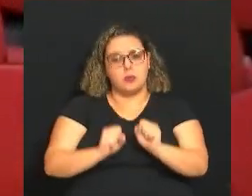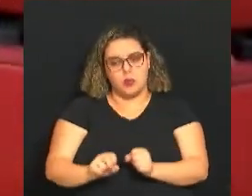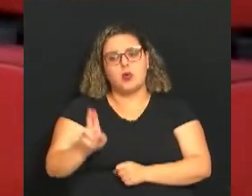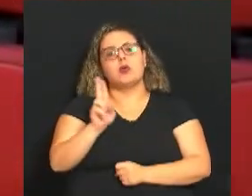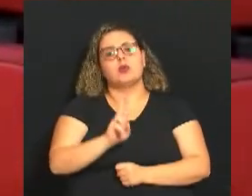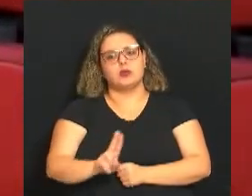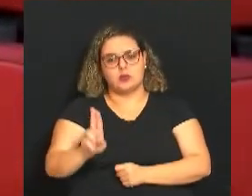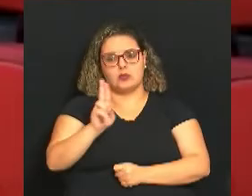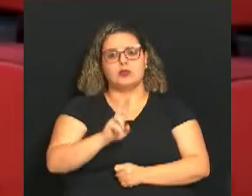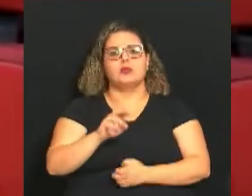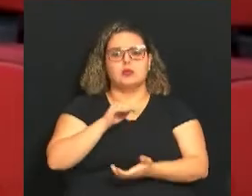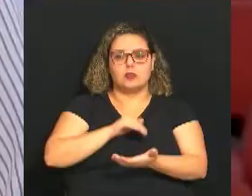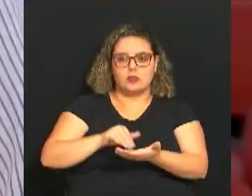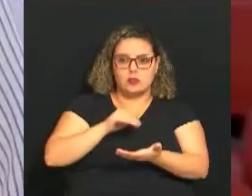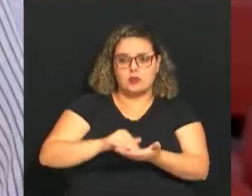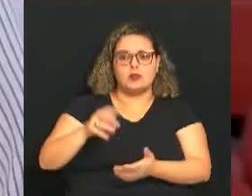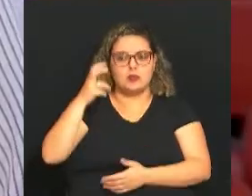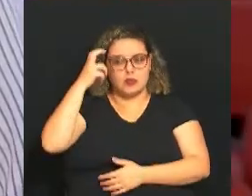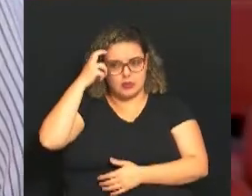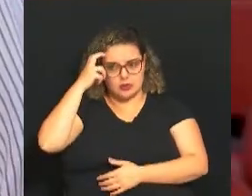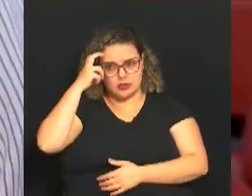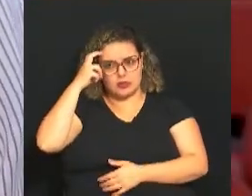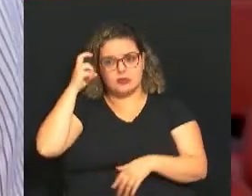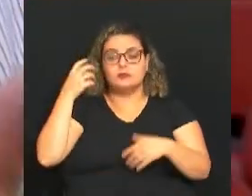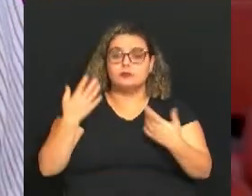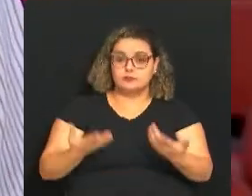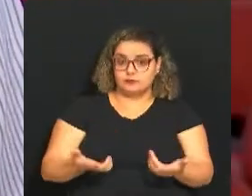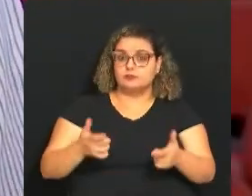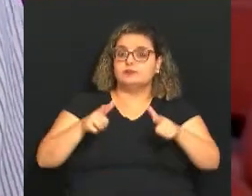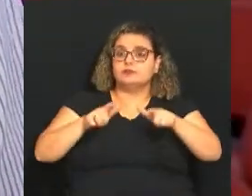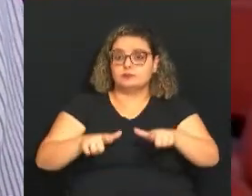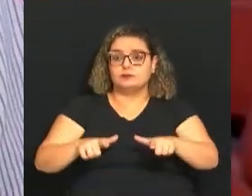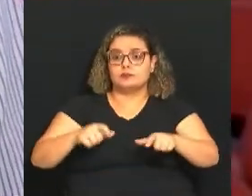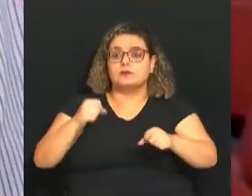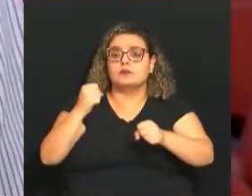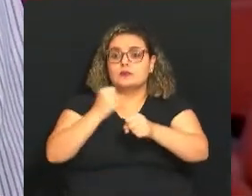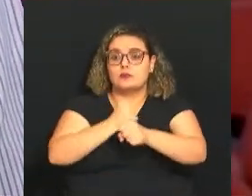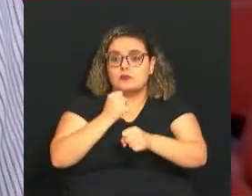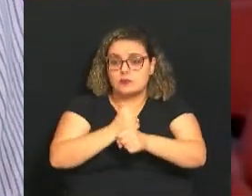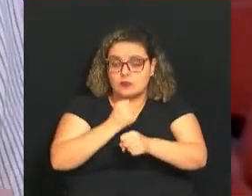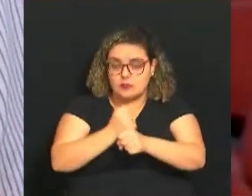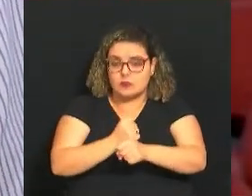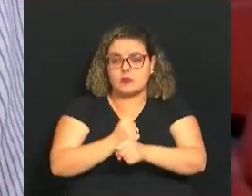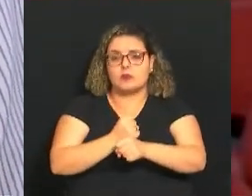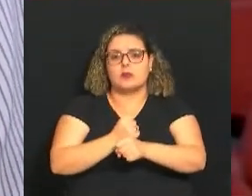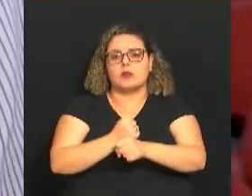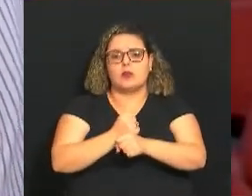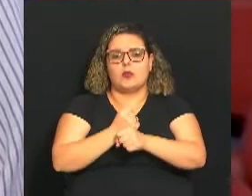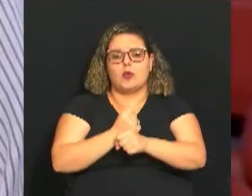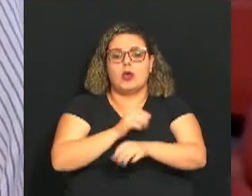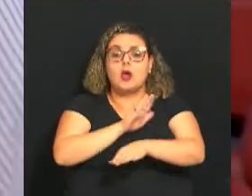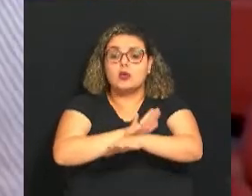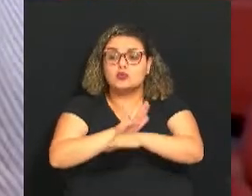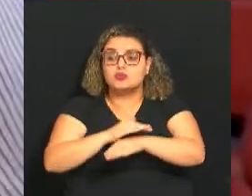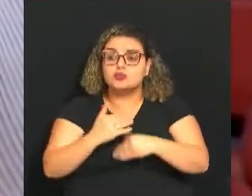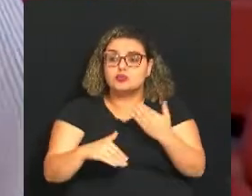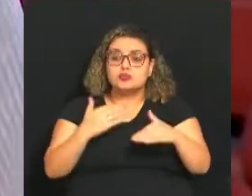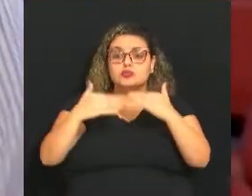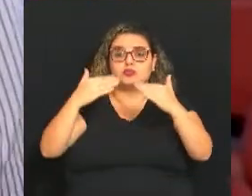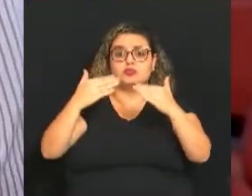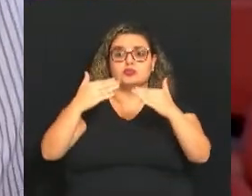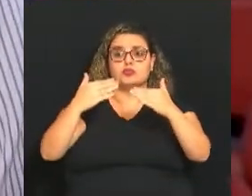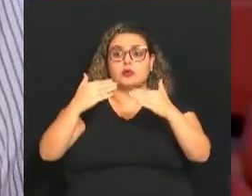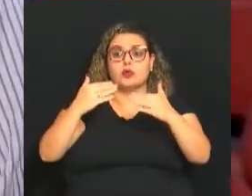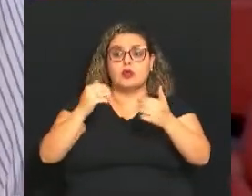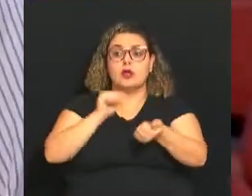pela Secretaria de Cultura. Esse prédio, ao ser restaurado, ele contribui com esse processo de revitalização